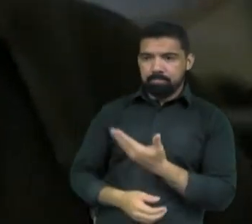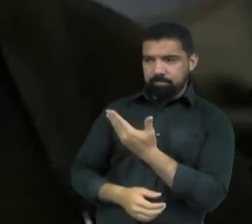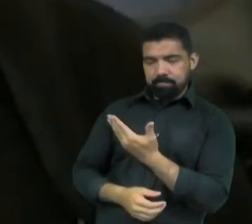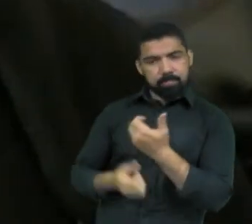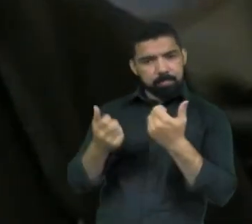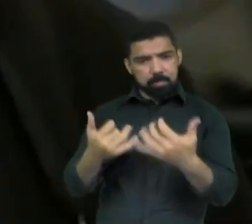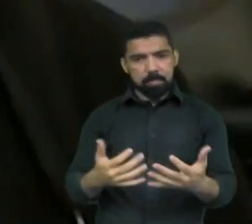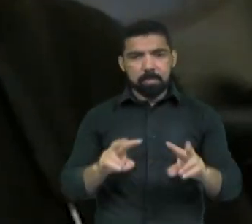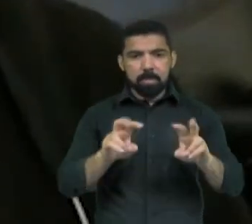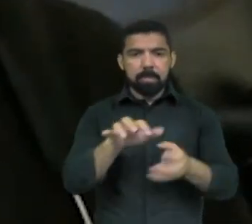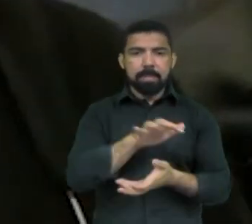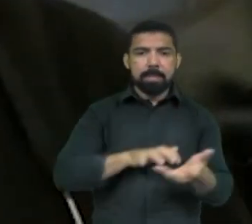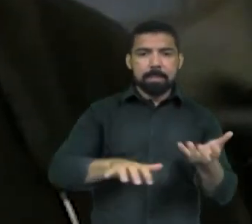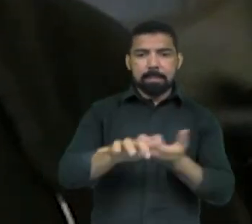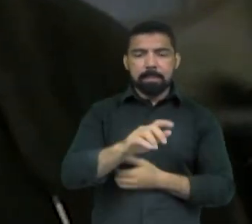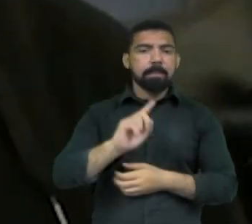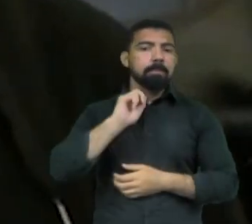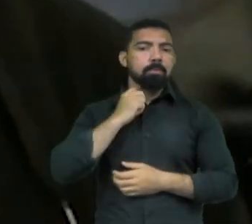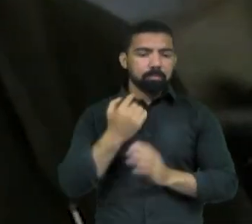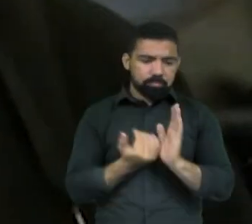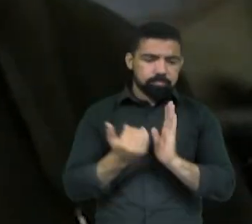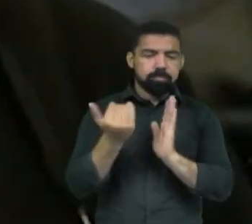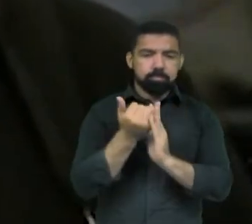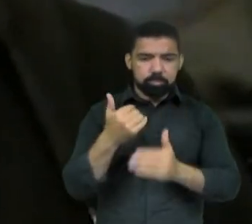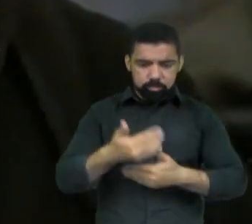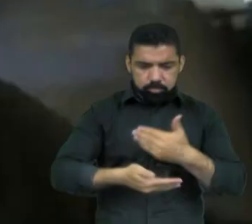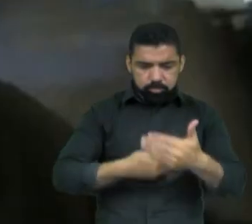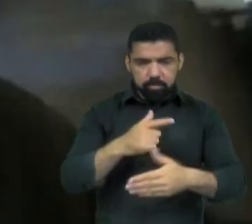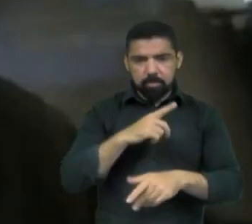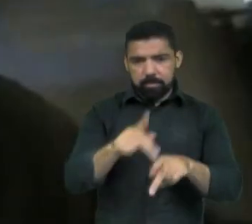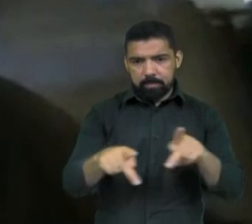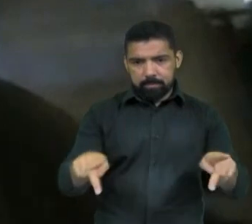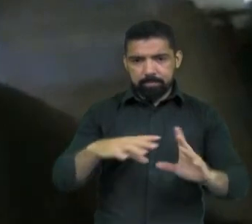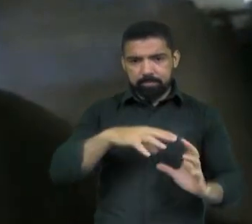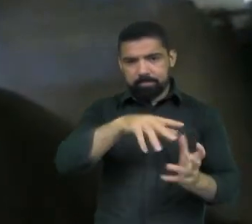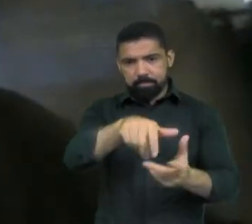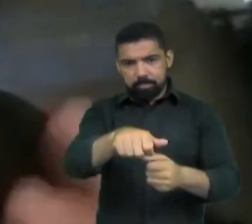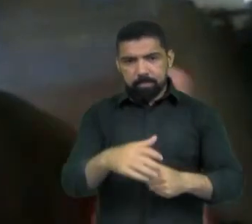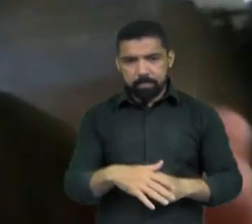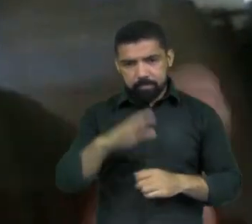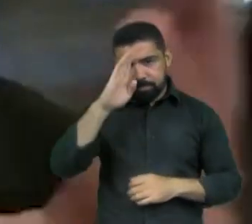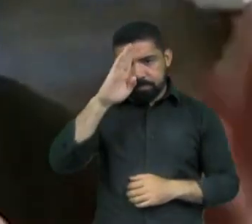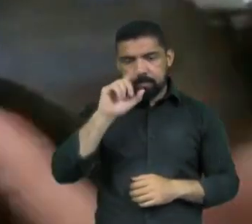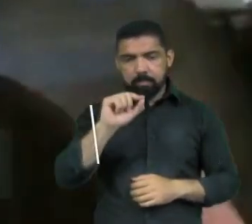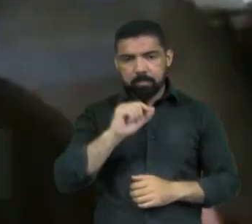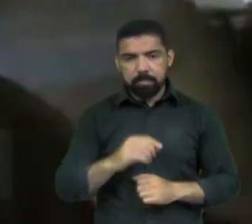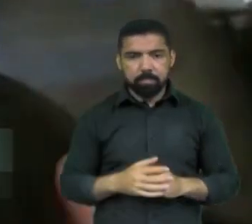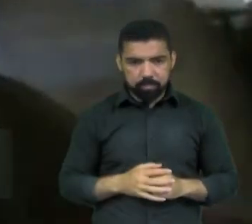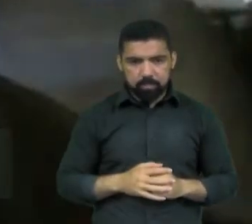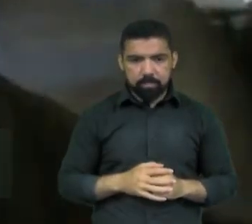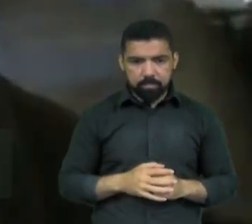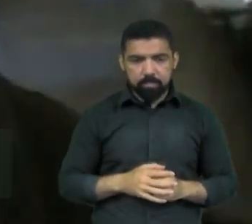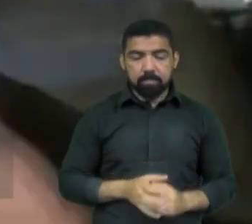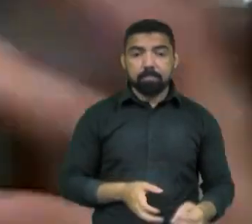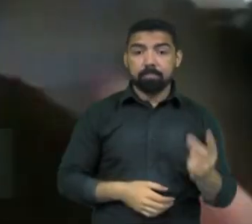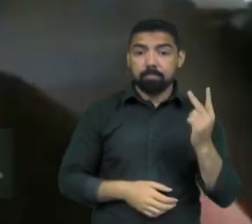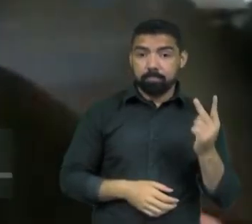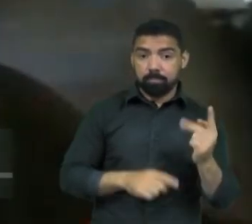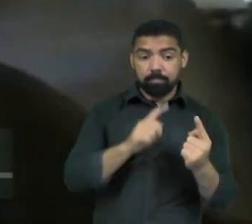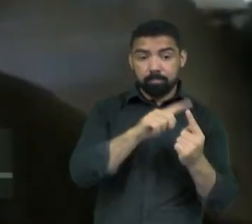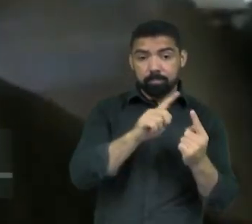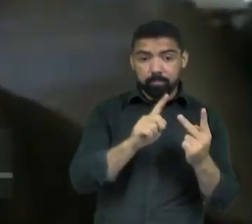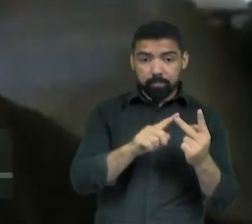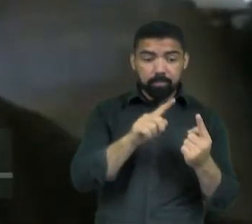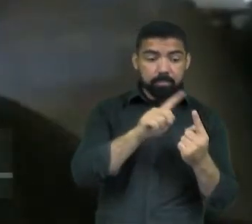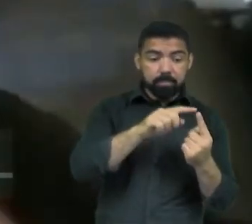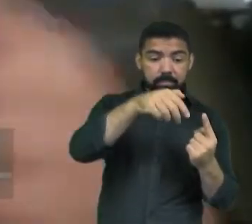plástica, que assola cada vez mais a população mundial. Principalmente por dois tamanhos de plástico. Um que é o